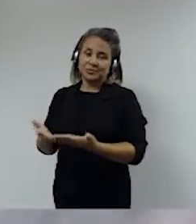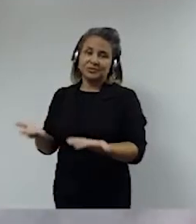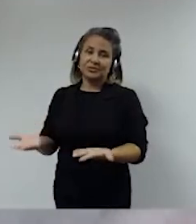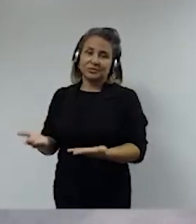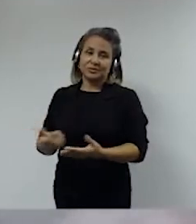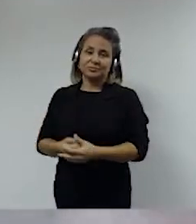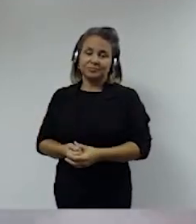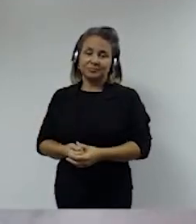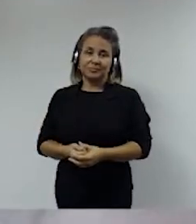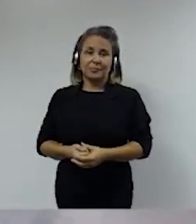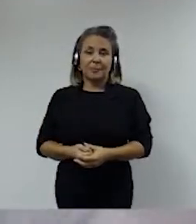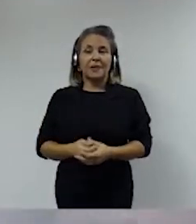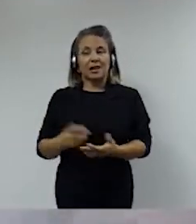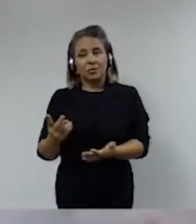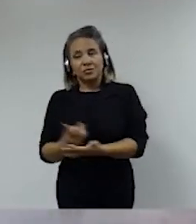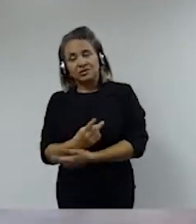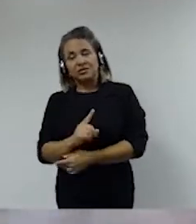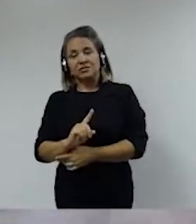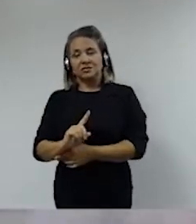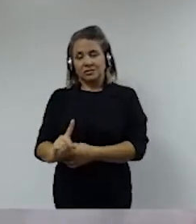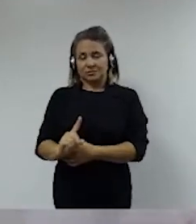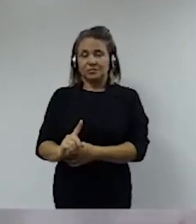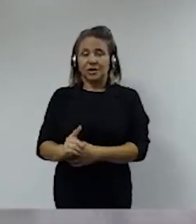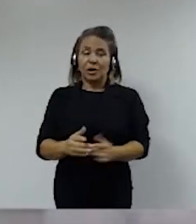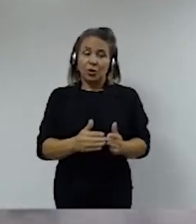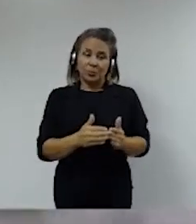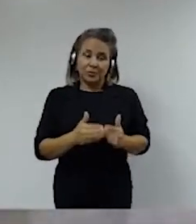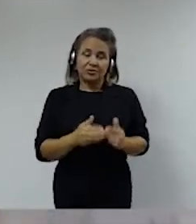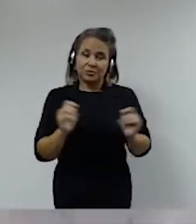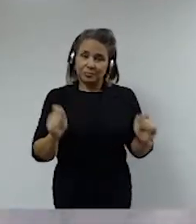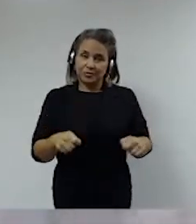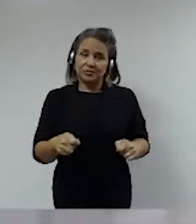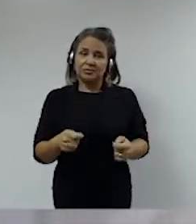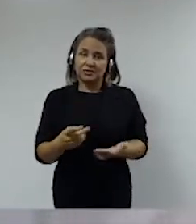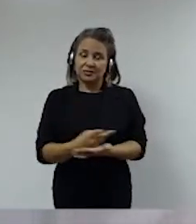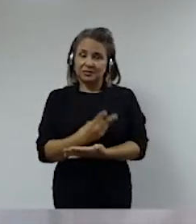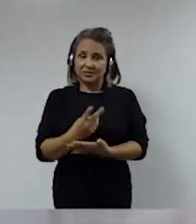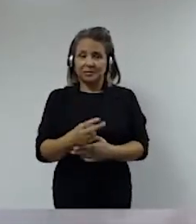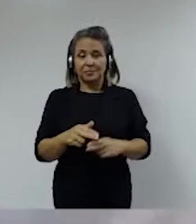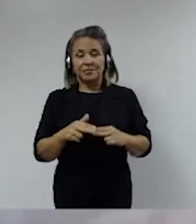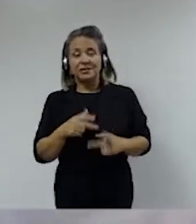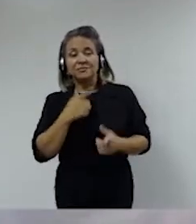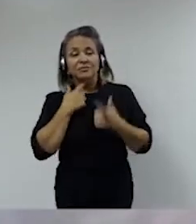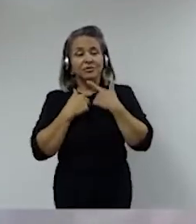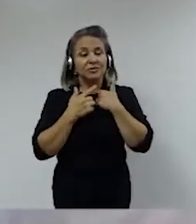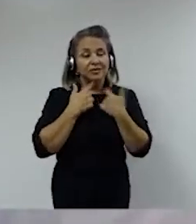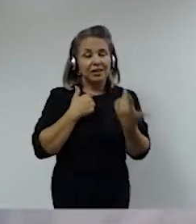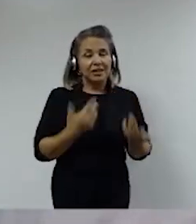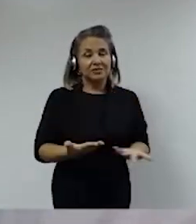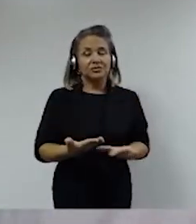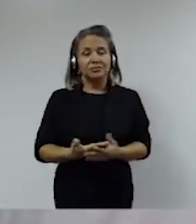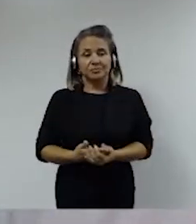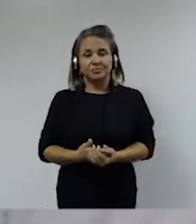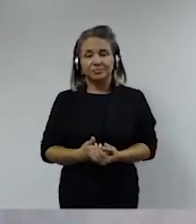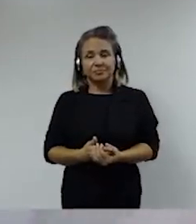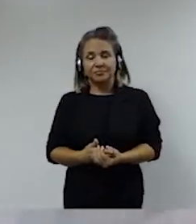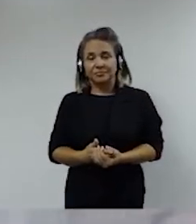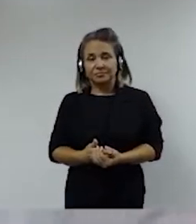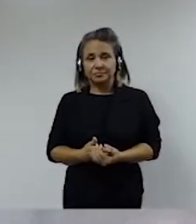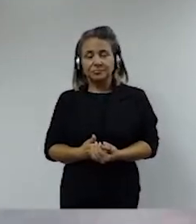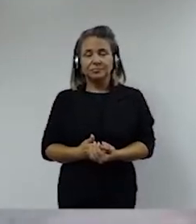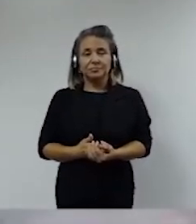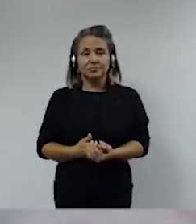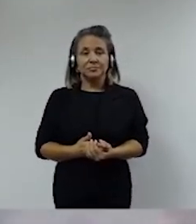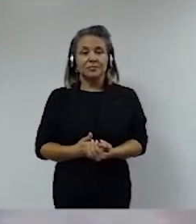ou improcedente, né? Pedido aí seria a exteriorização da pretensão, o Streitgegenstand, como dizem os alemães,